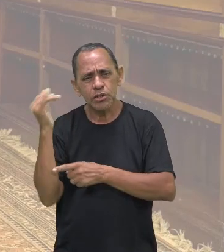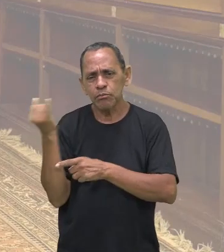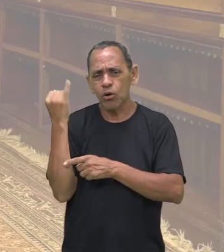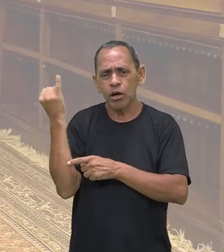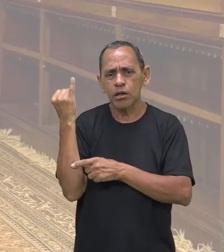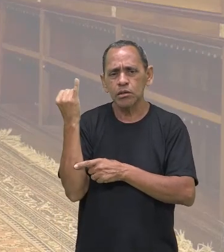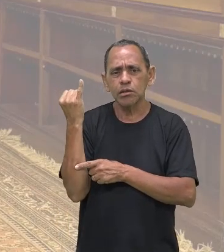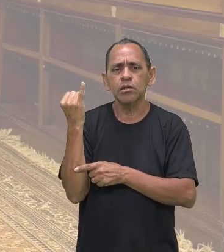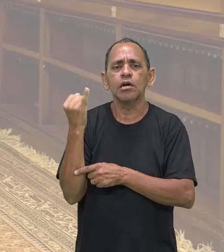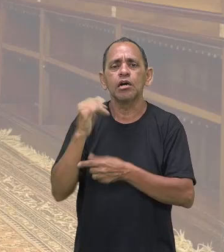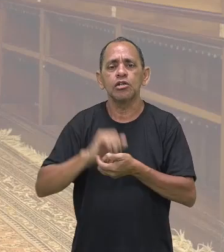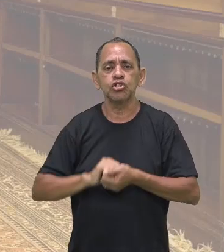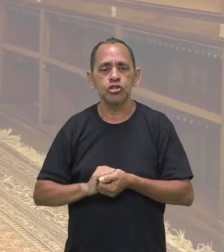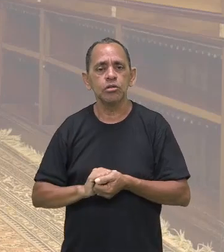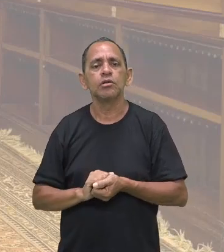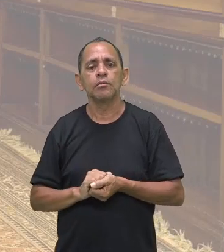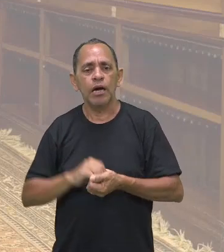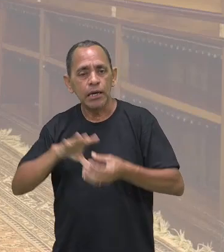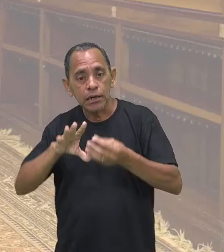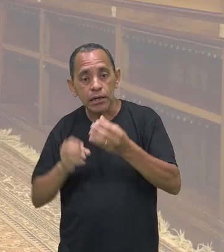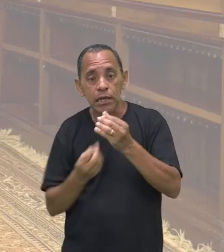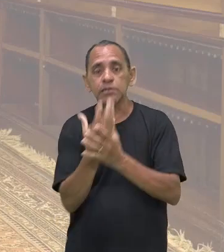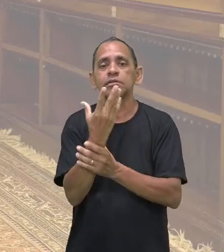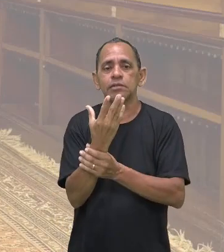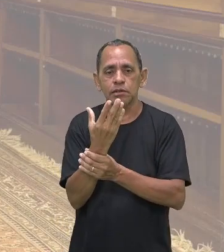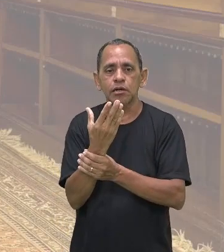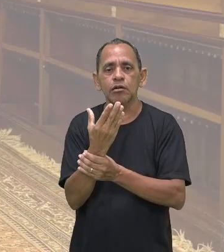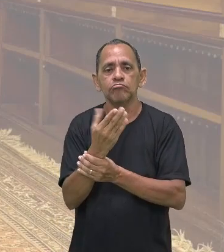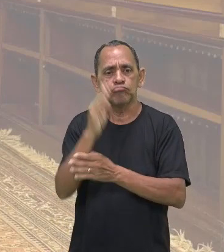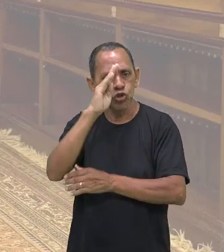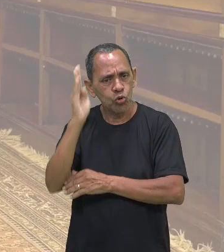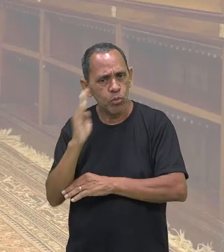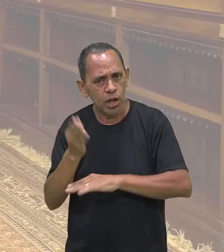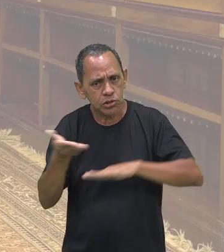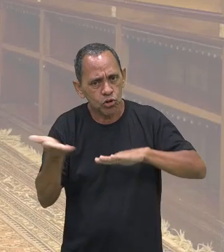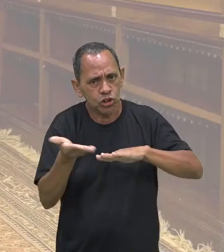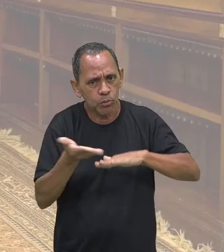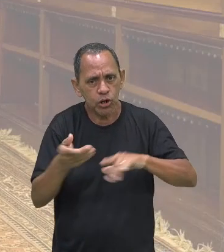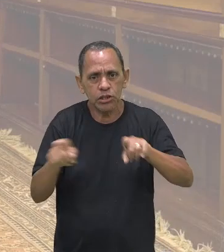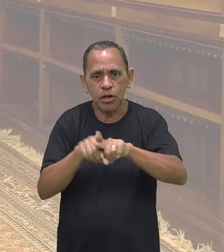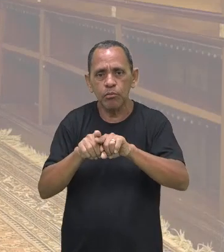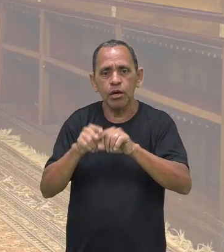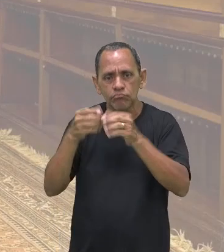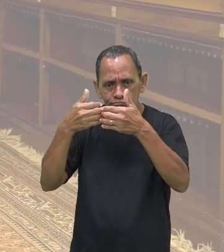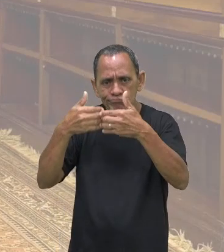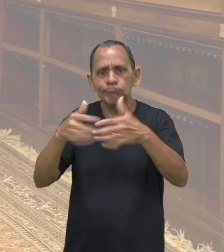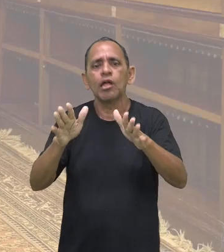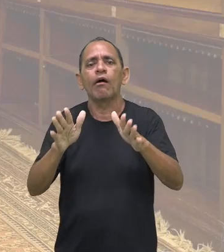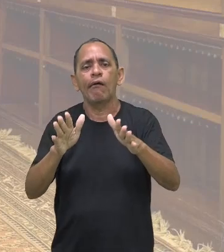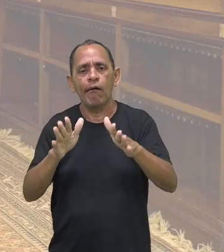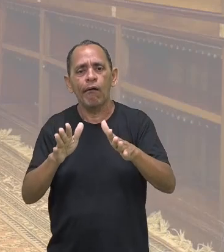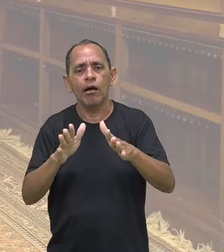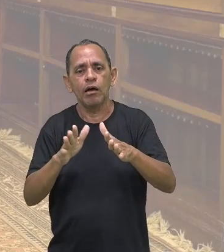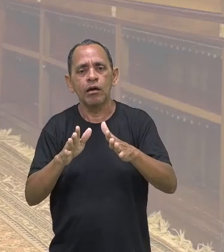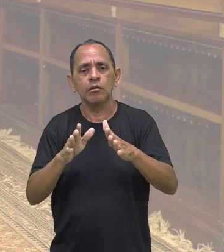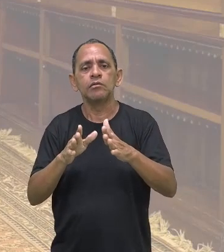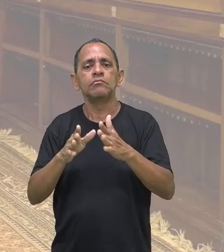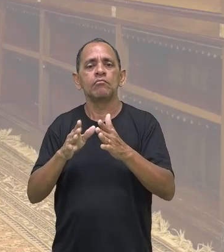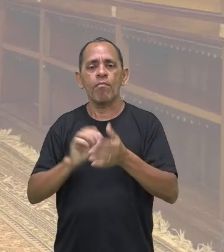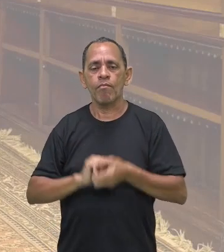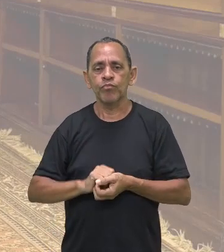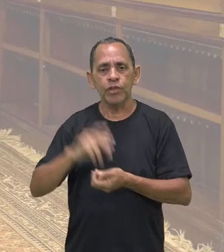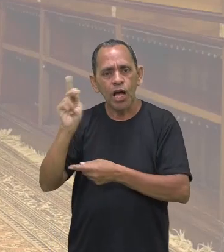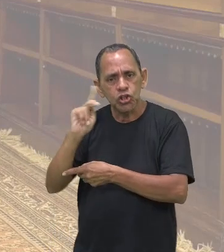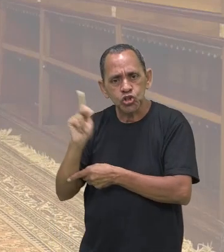principalmente da formação do Brasil contemporâneo, porque ele inaugura no Brasil essa historiografia